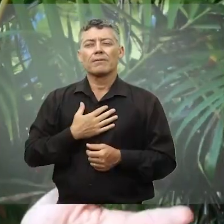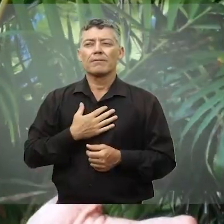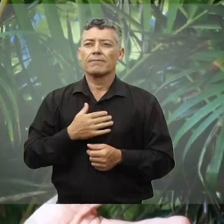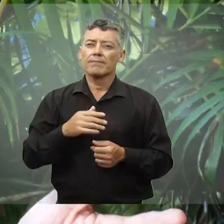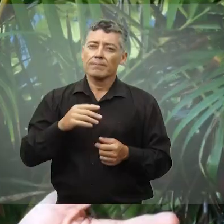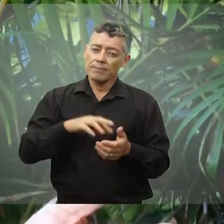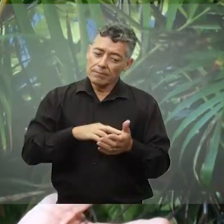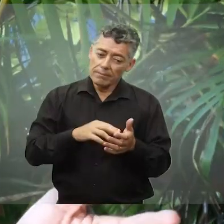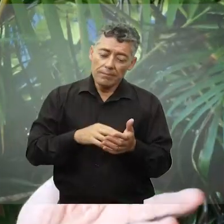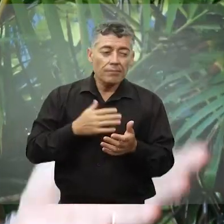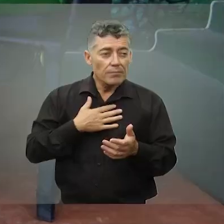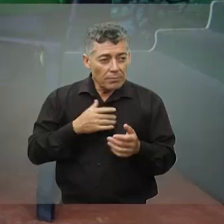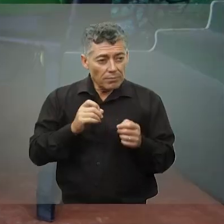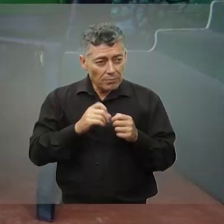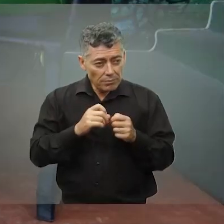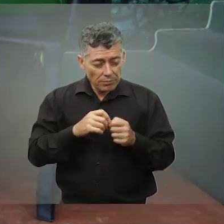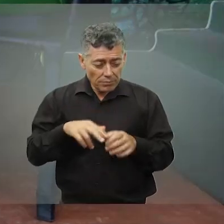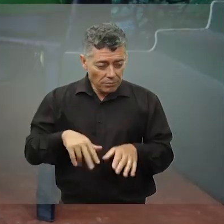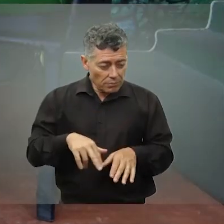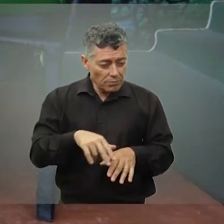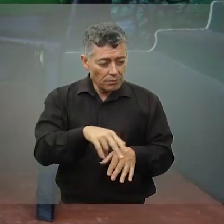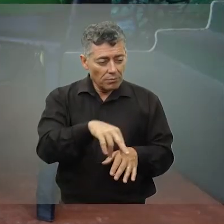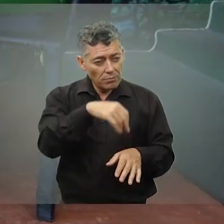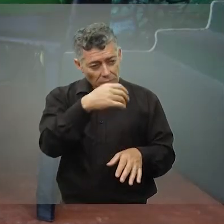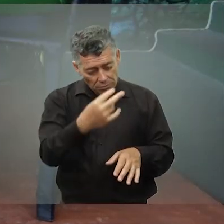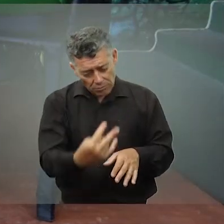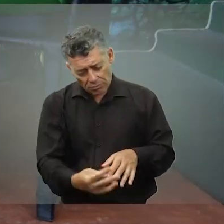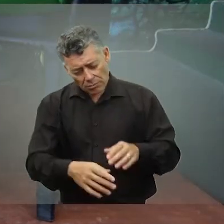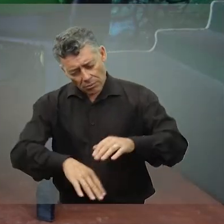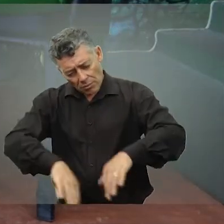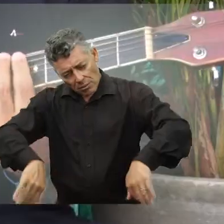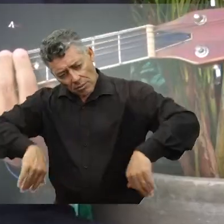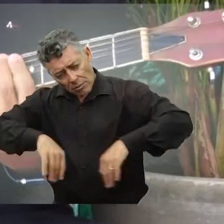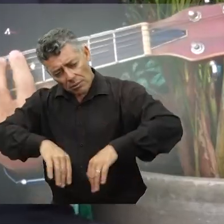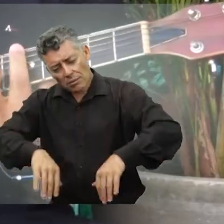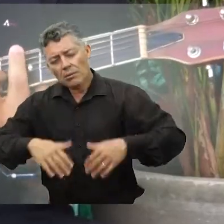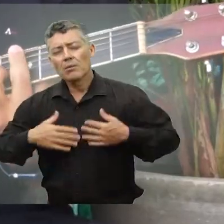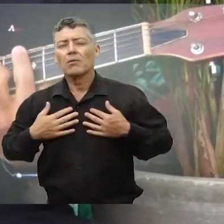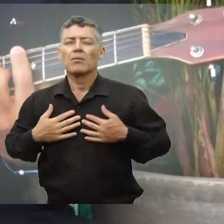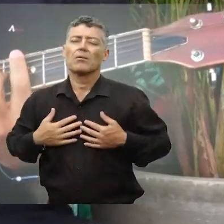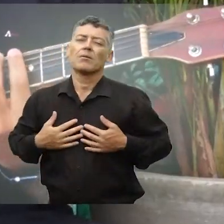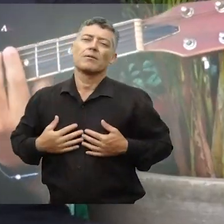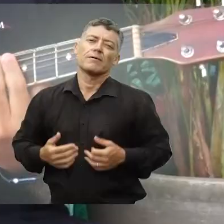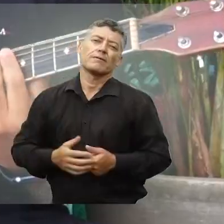Se faz sol, eu vou à praia dar um mergulho e relaxar.